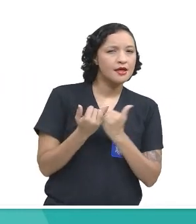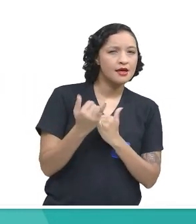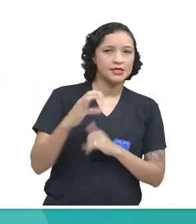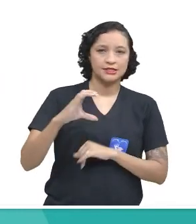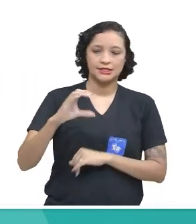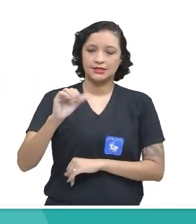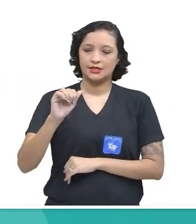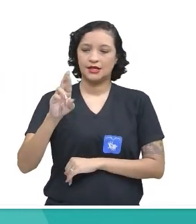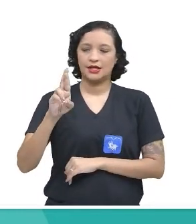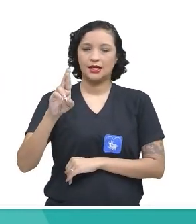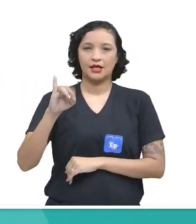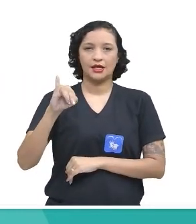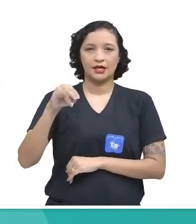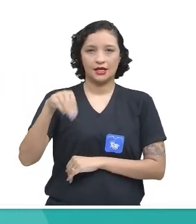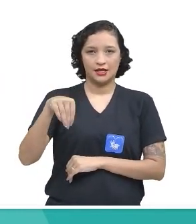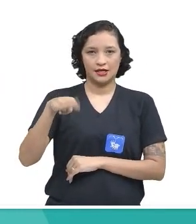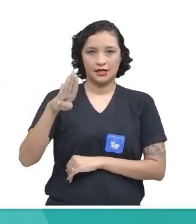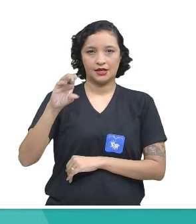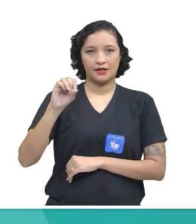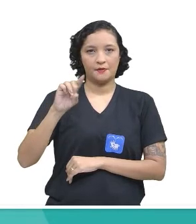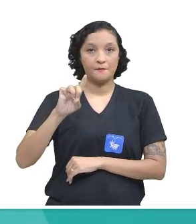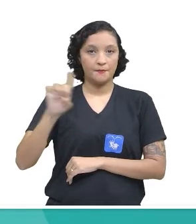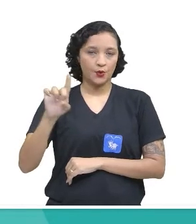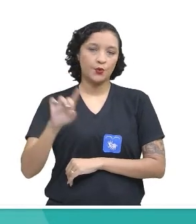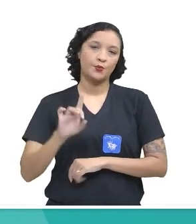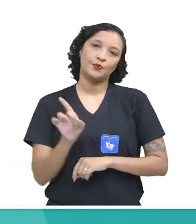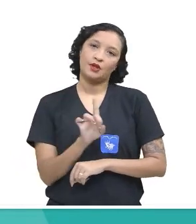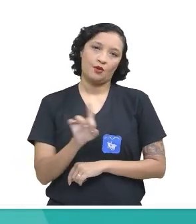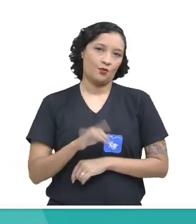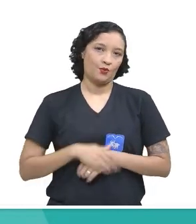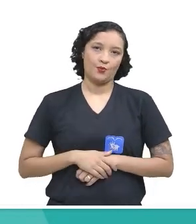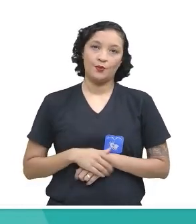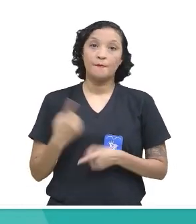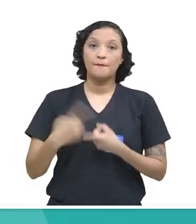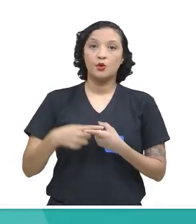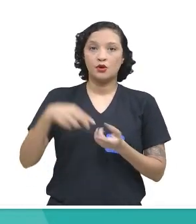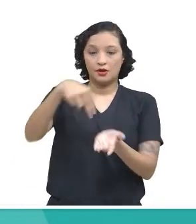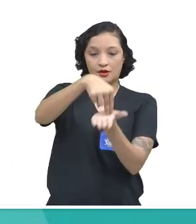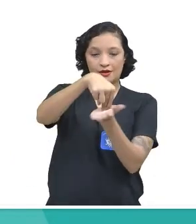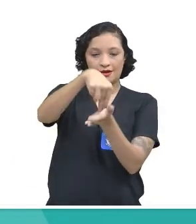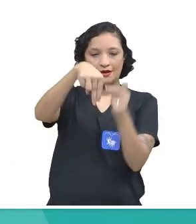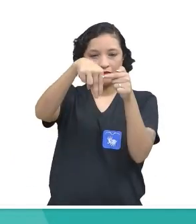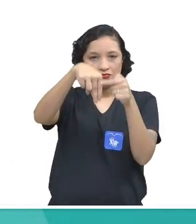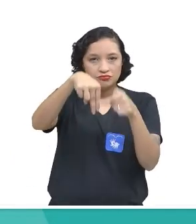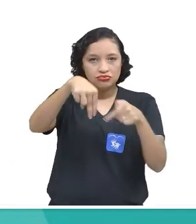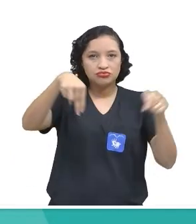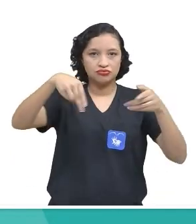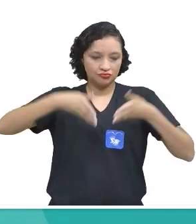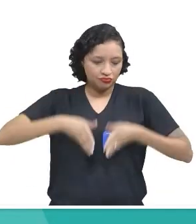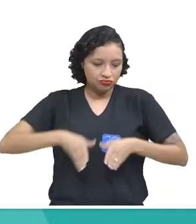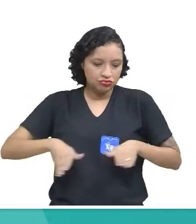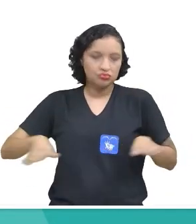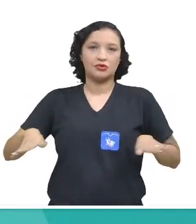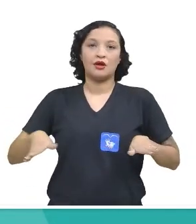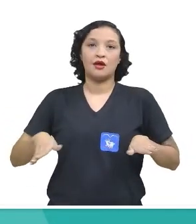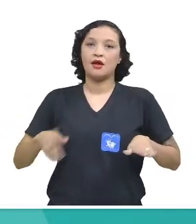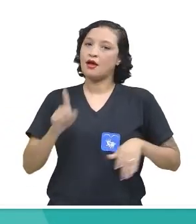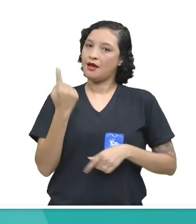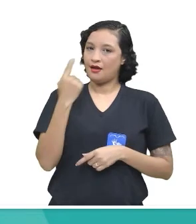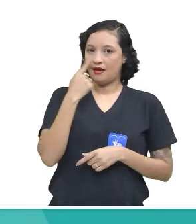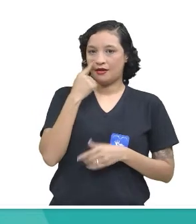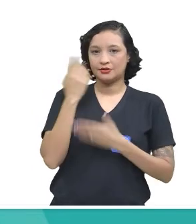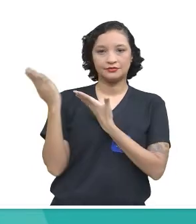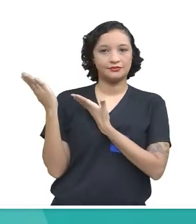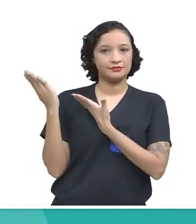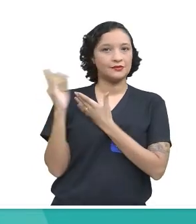não é, viu? Do carimbó, as saias elas chegam até lá no pé. Da desfeiteira não, ela chega um pouquinho mais próximo